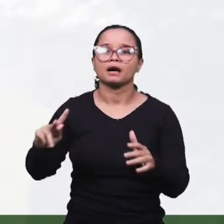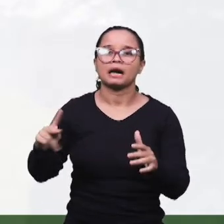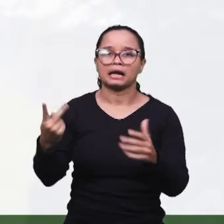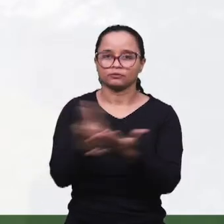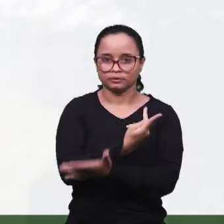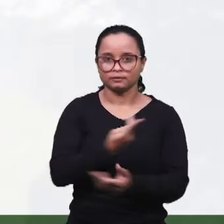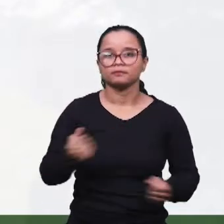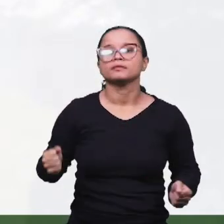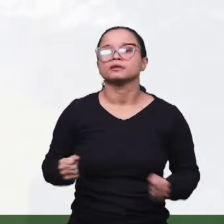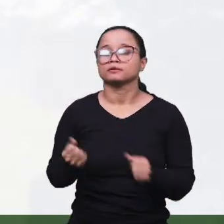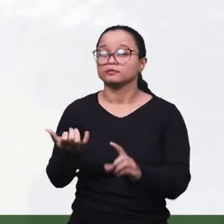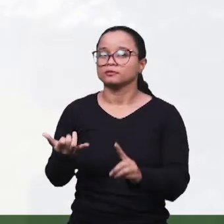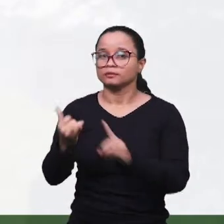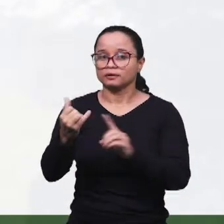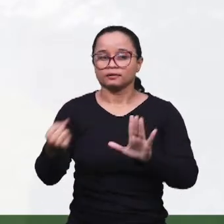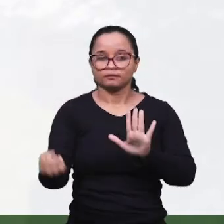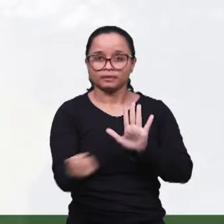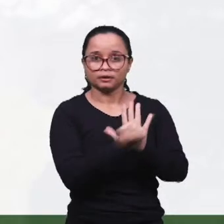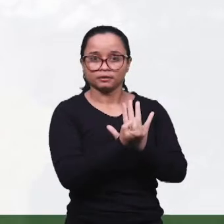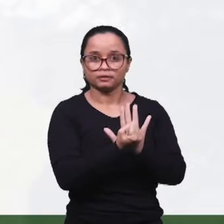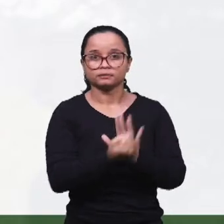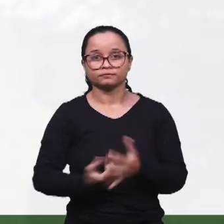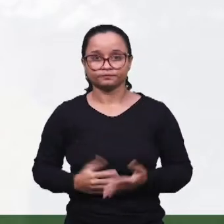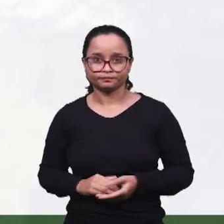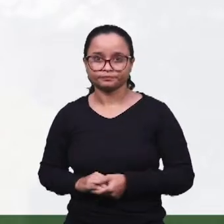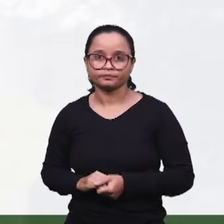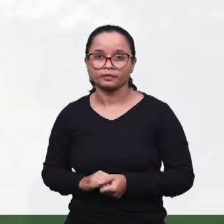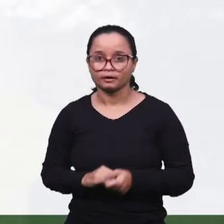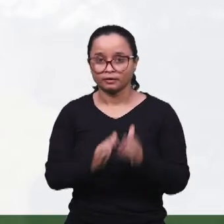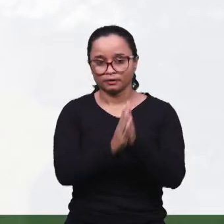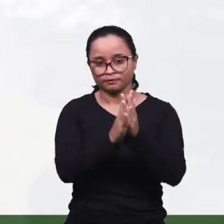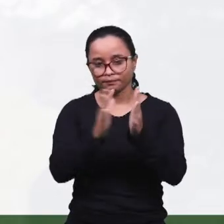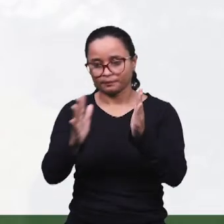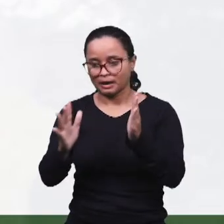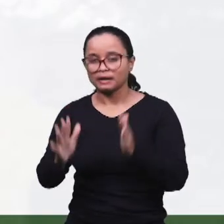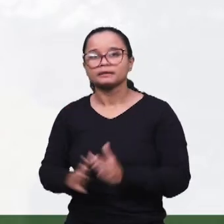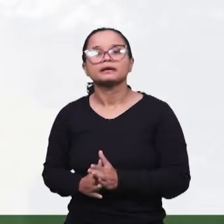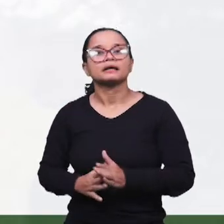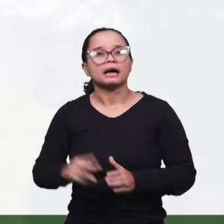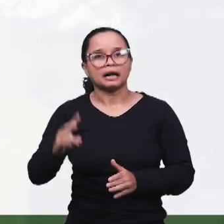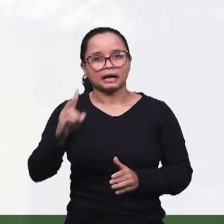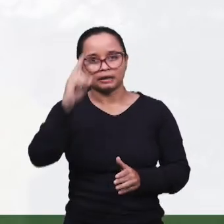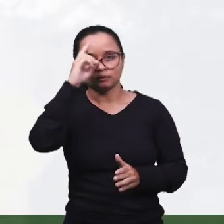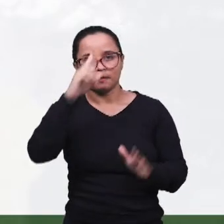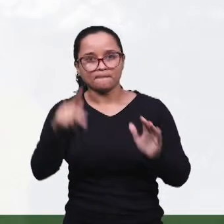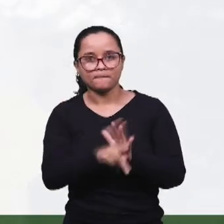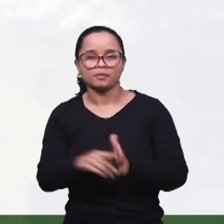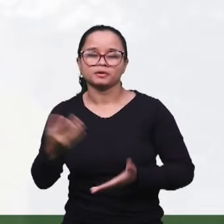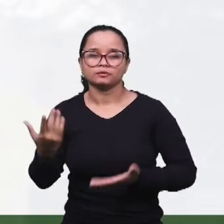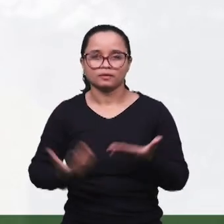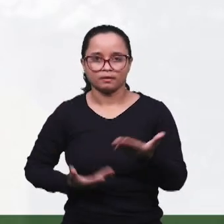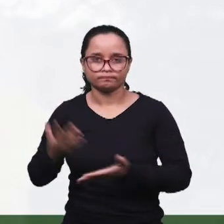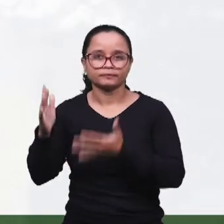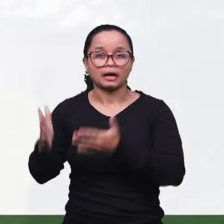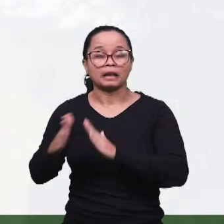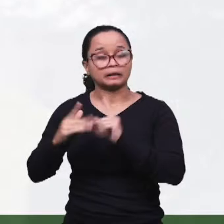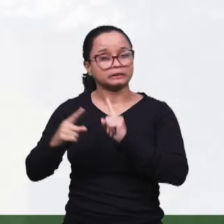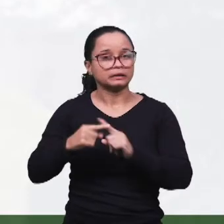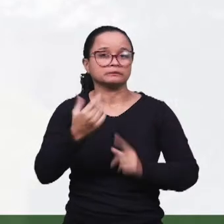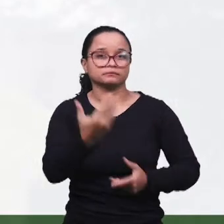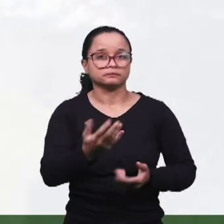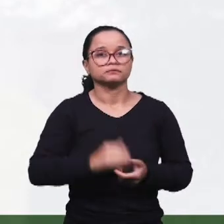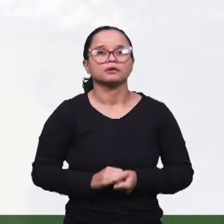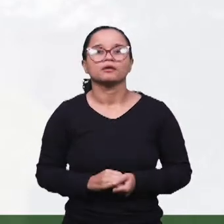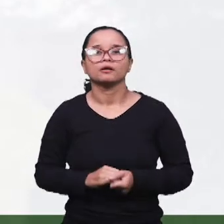acontecimentos proféticos que marcaram a história da igreja, e como marcador profético nós vamos identificar qual foi a